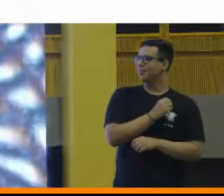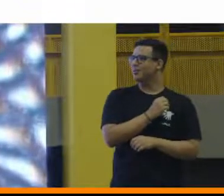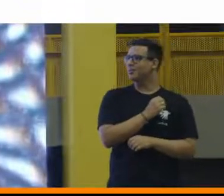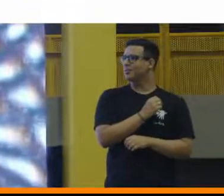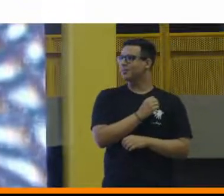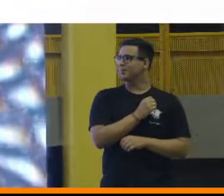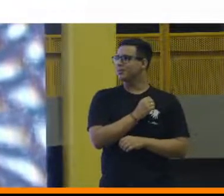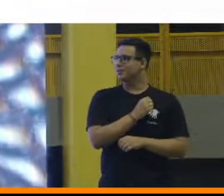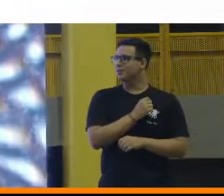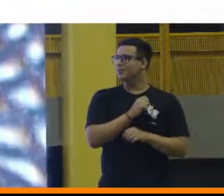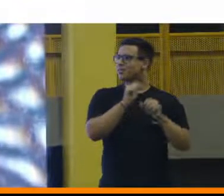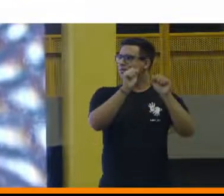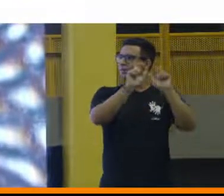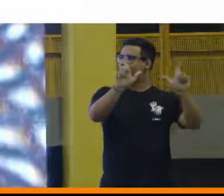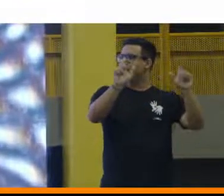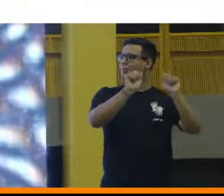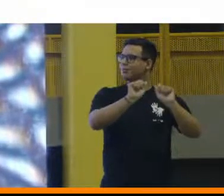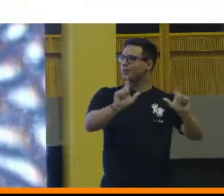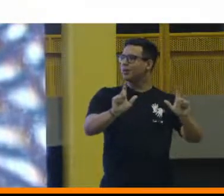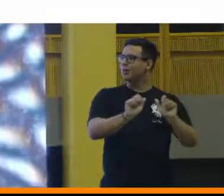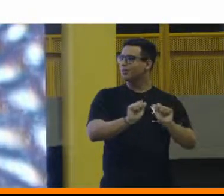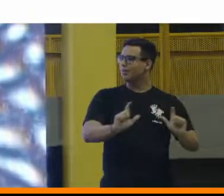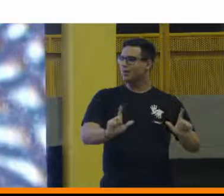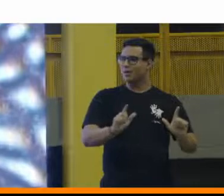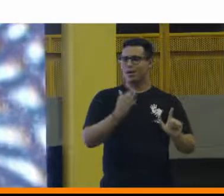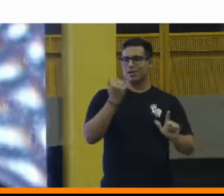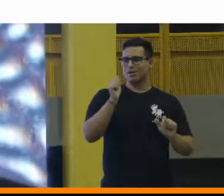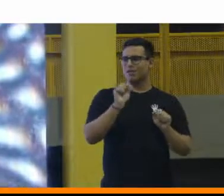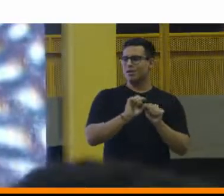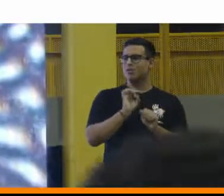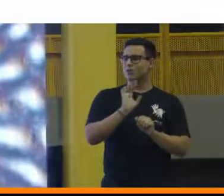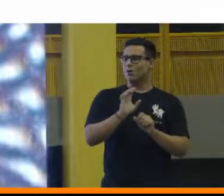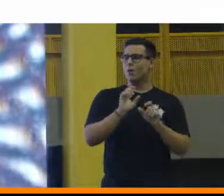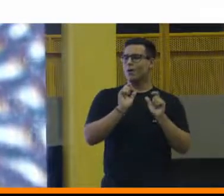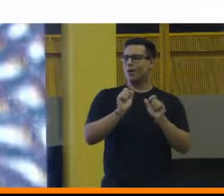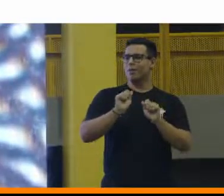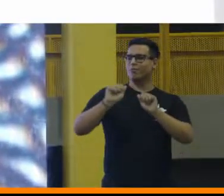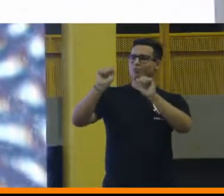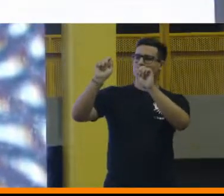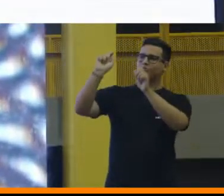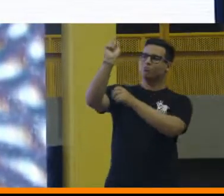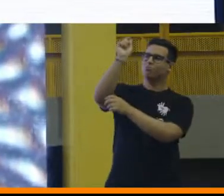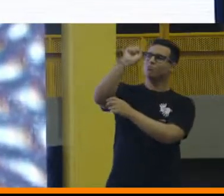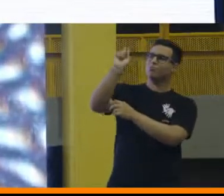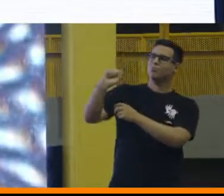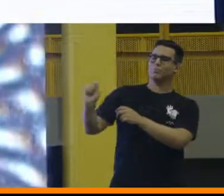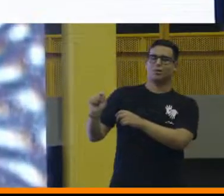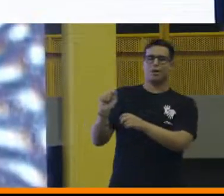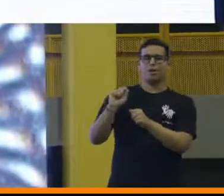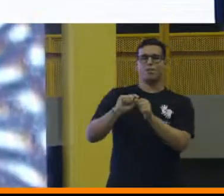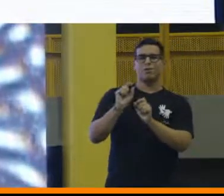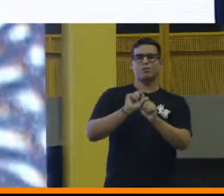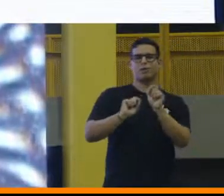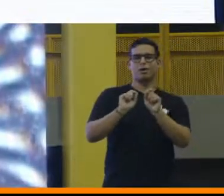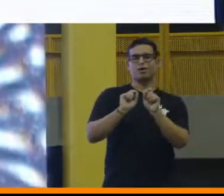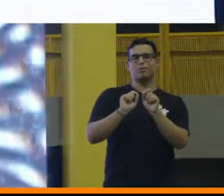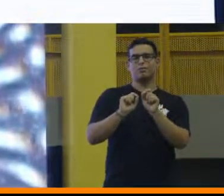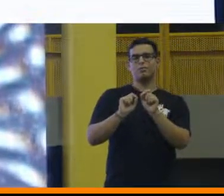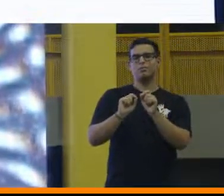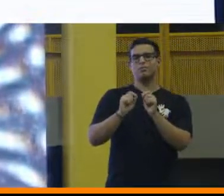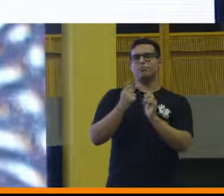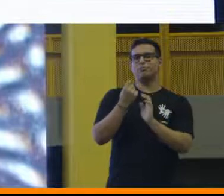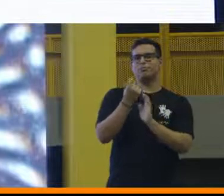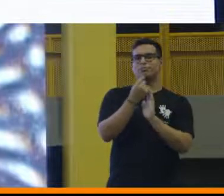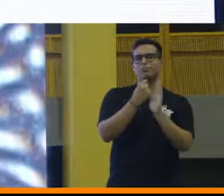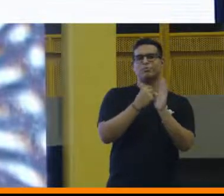sei fazer as coisas na lousa. Aí o que eu fiz? Eu fiz uma lousa. Eu